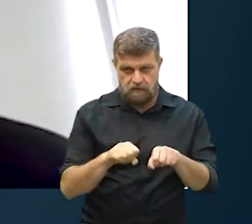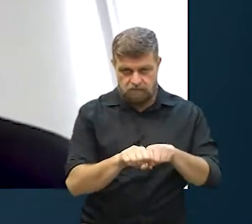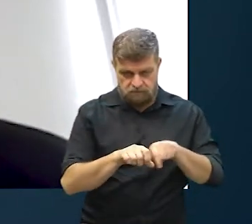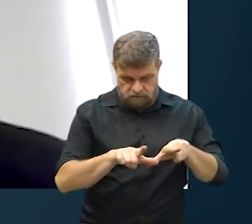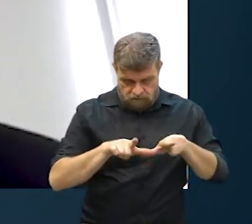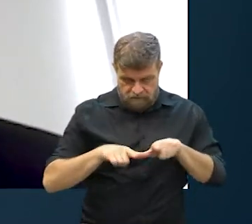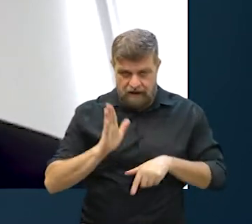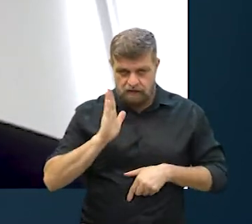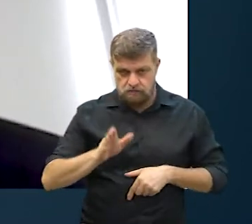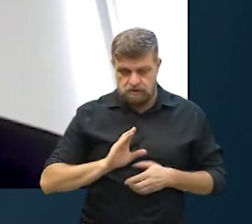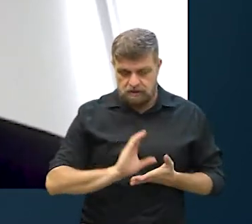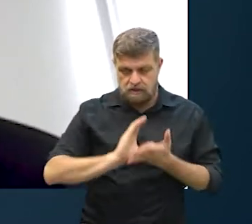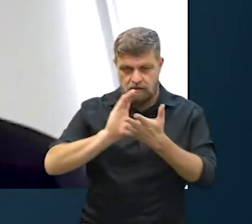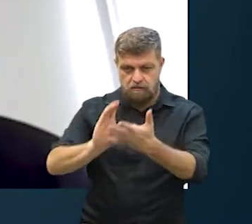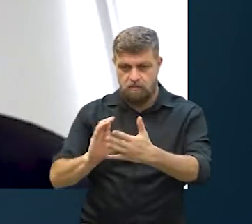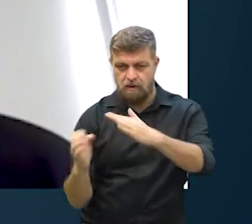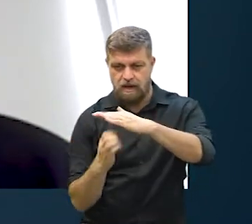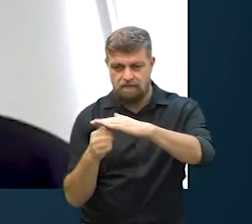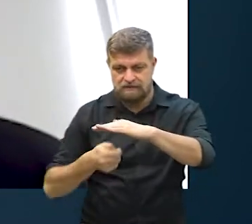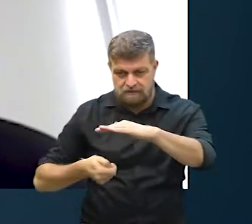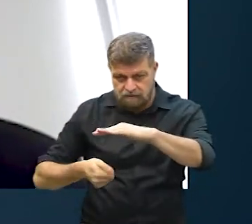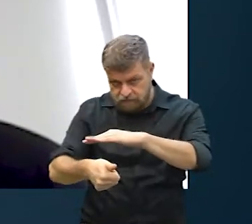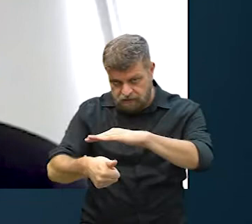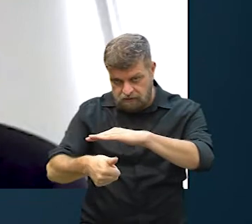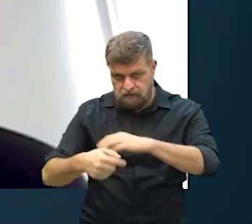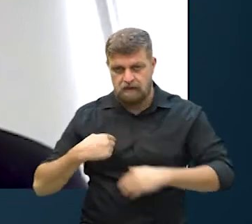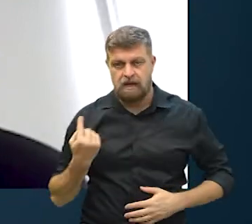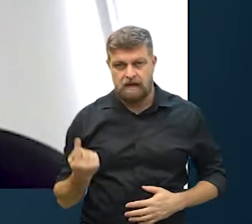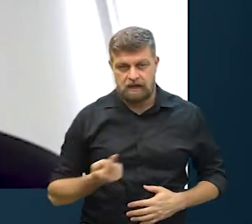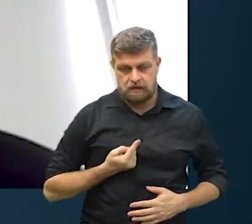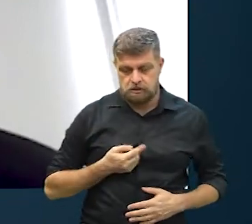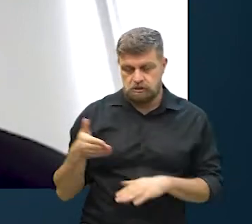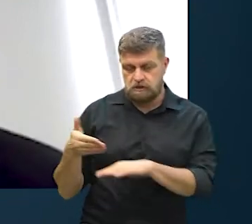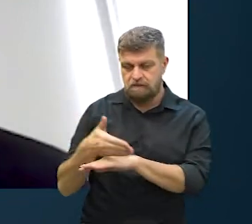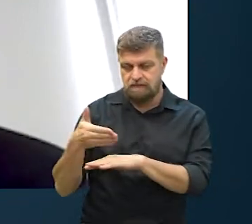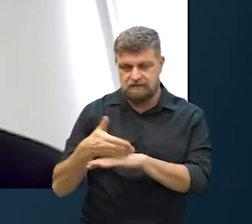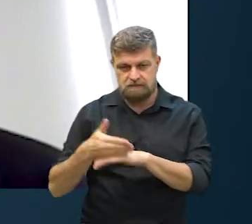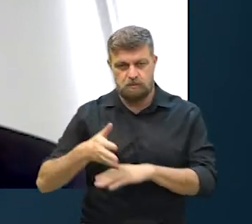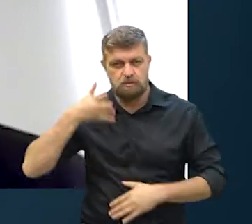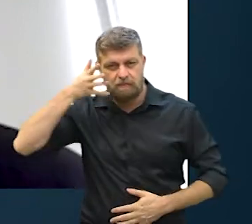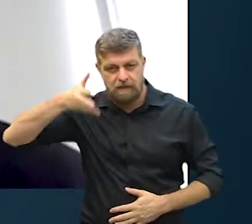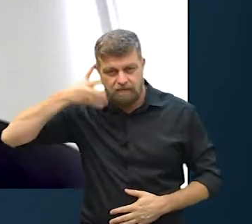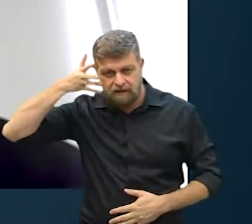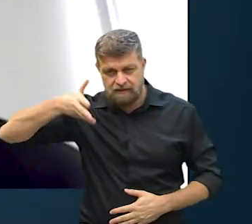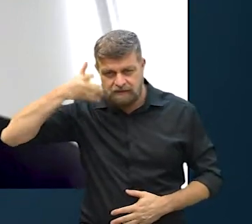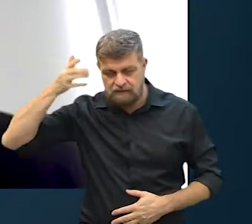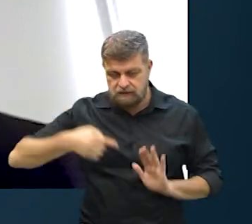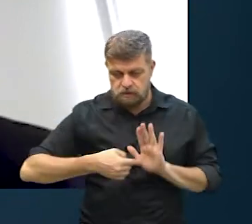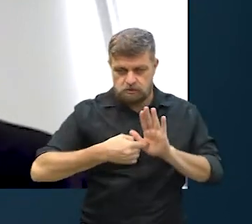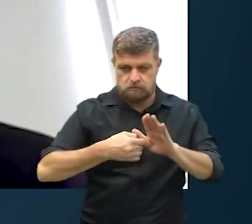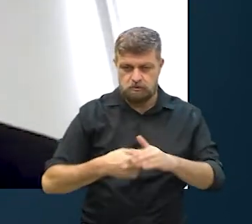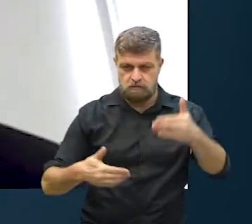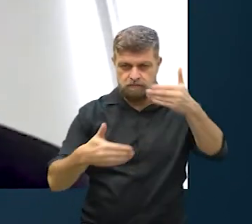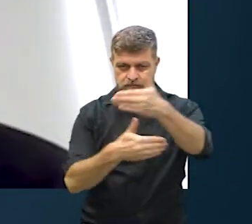são investidores anjos de startup. A gente participou de uma plenária, né, com uma palestra junto com